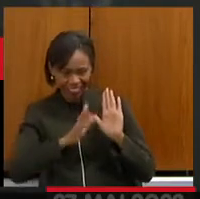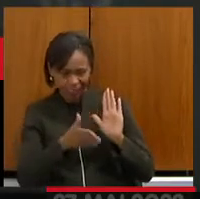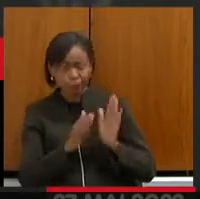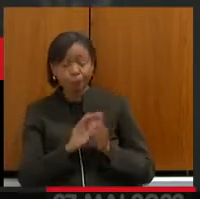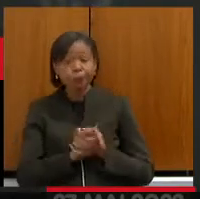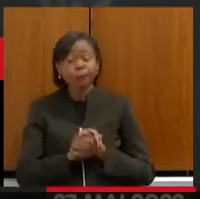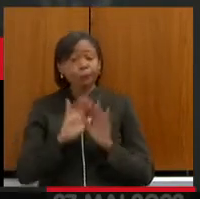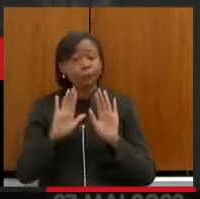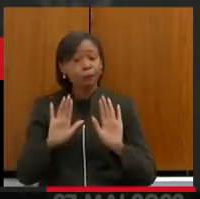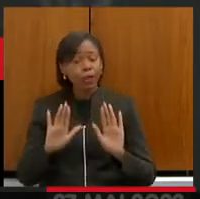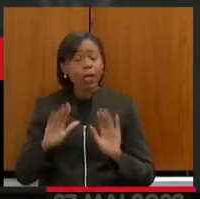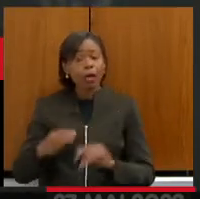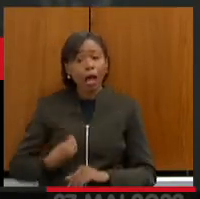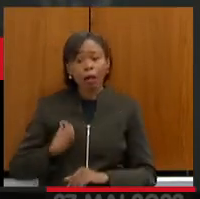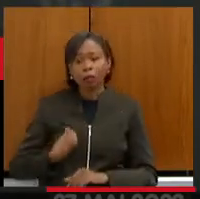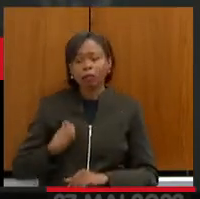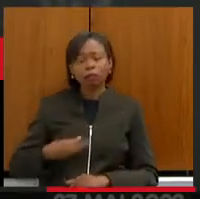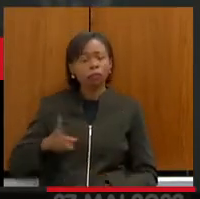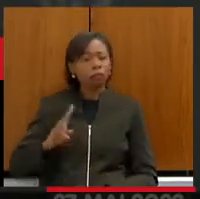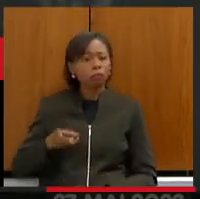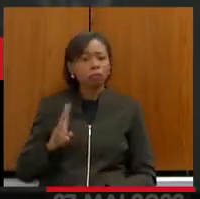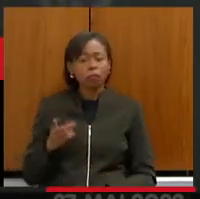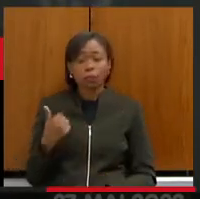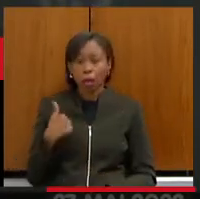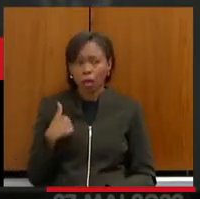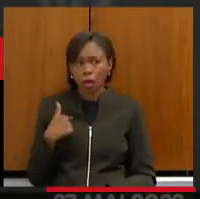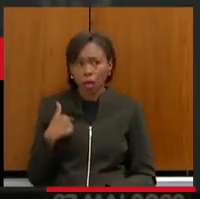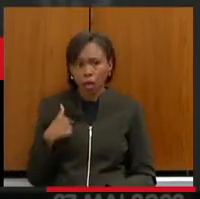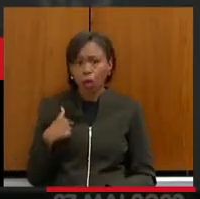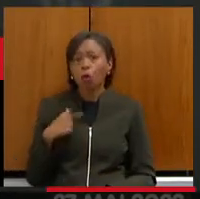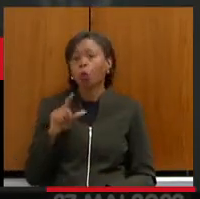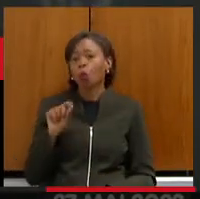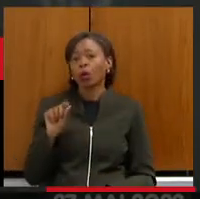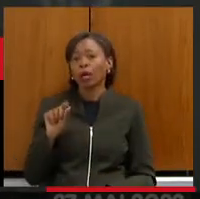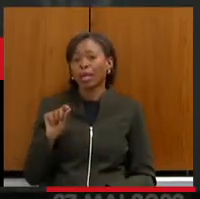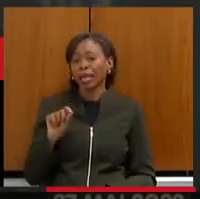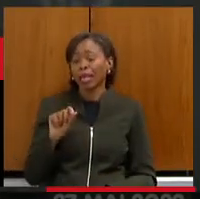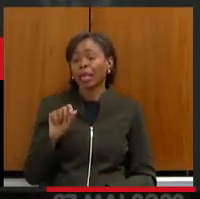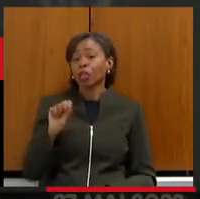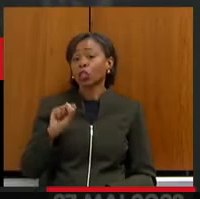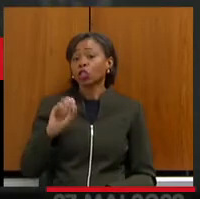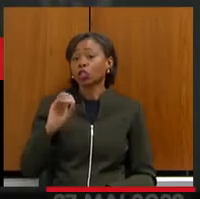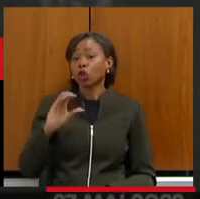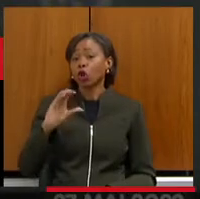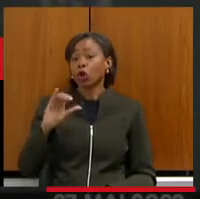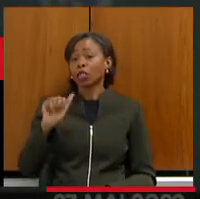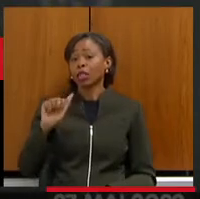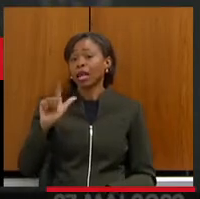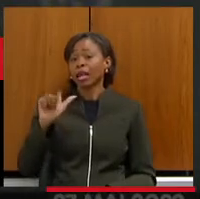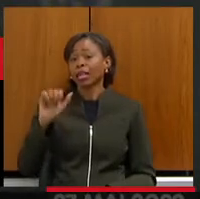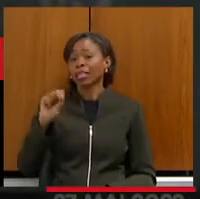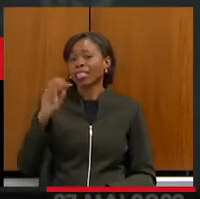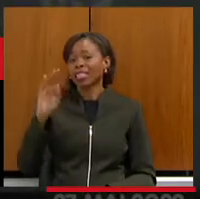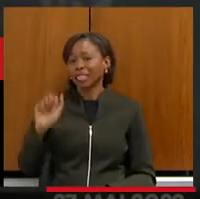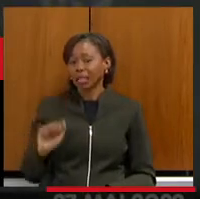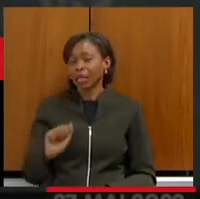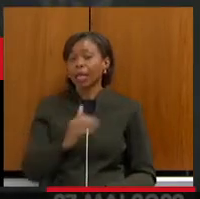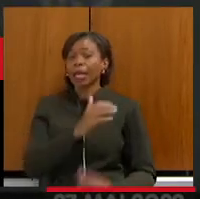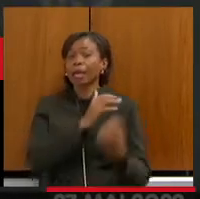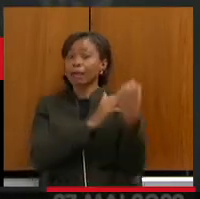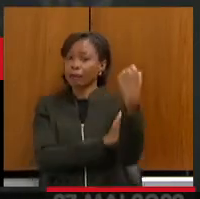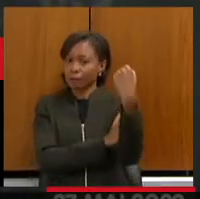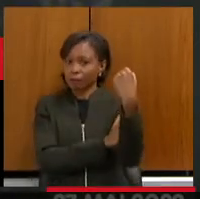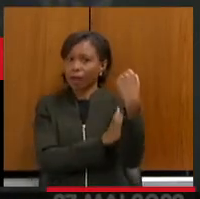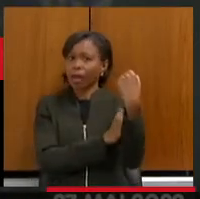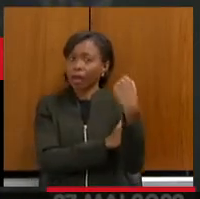vida inteira na verdade eu me assumir como socialista e feminista com profissão sou economista e Sempre